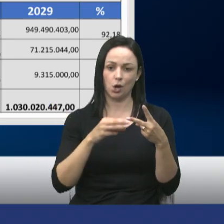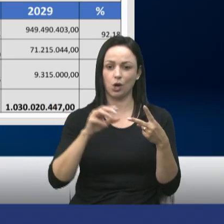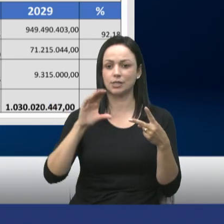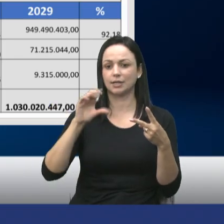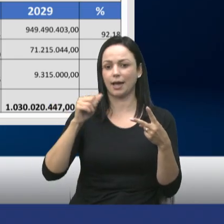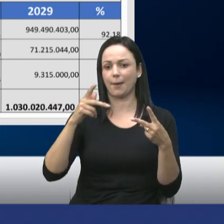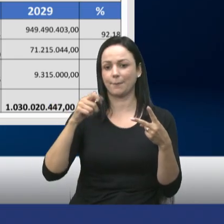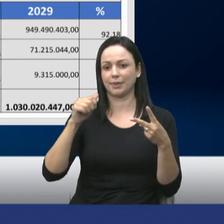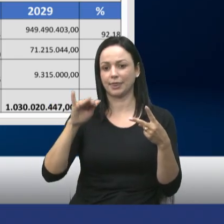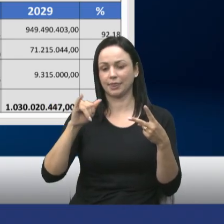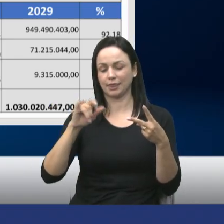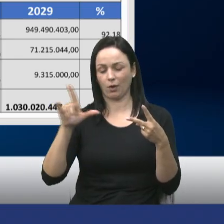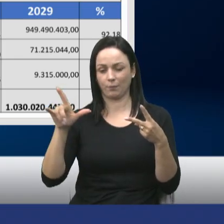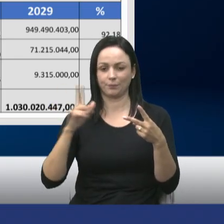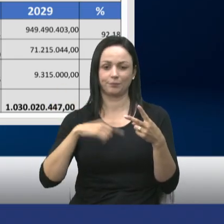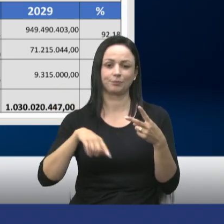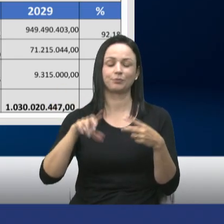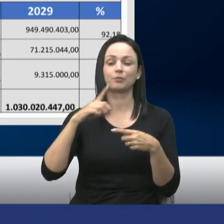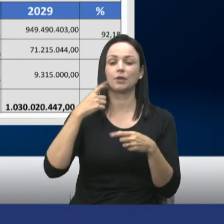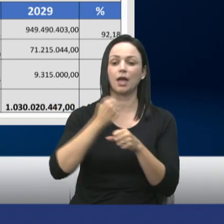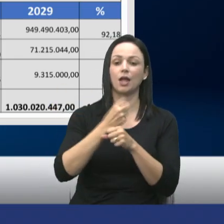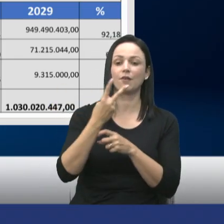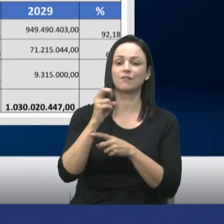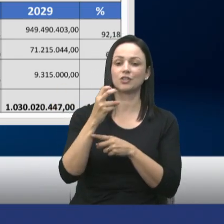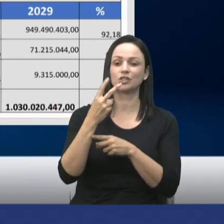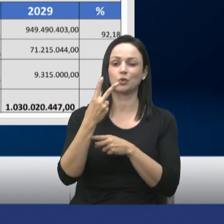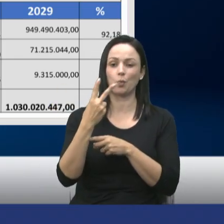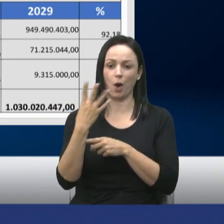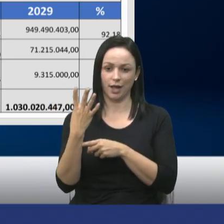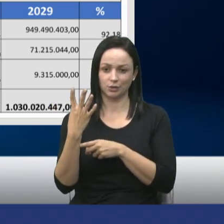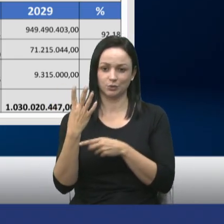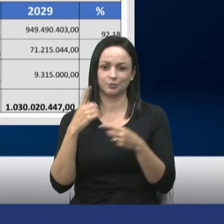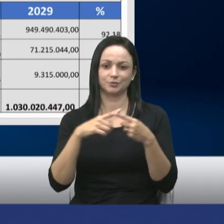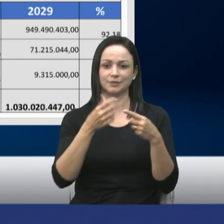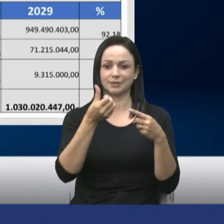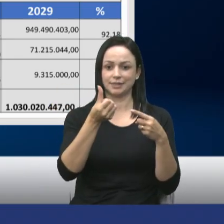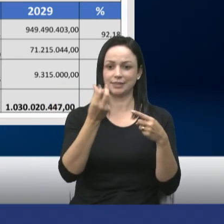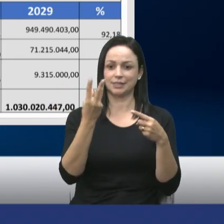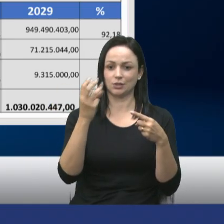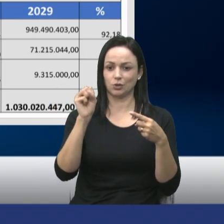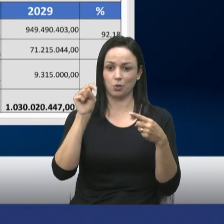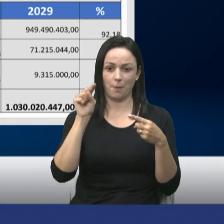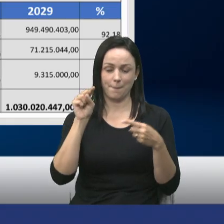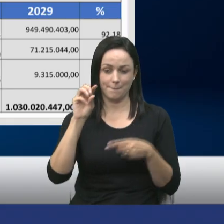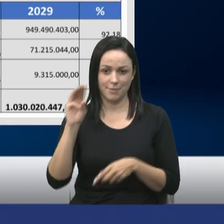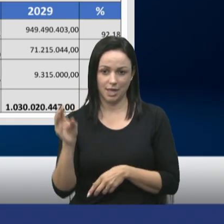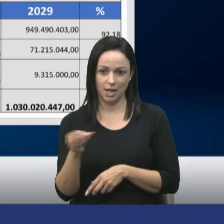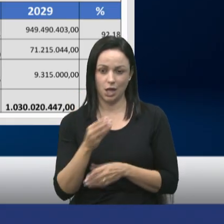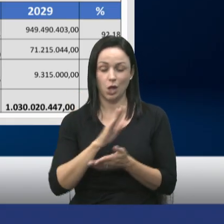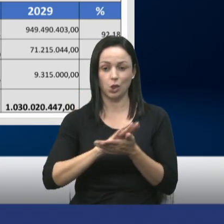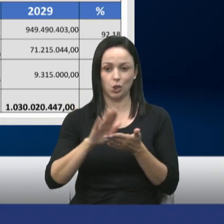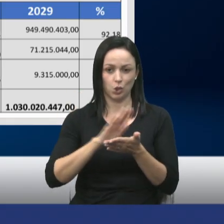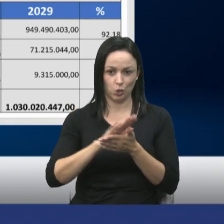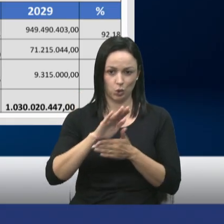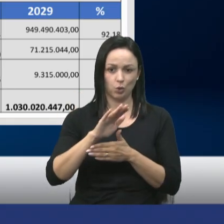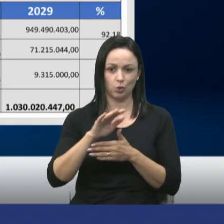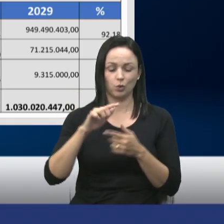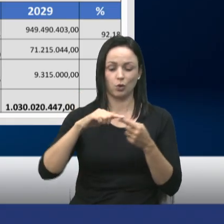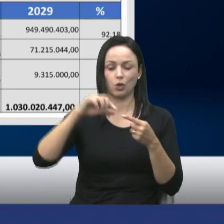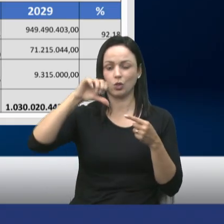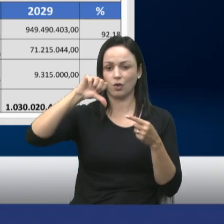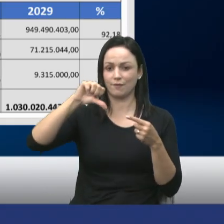de capital. 2024, dos 638 milhões total da nossa despesa,